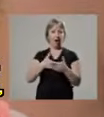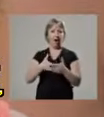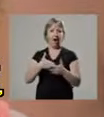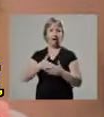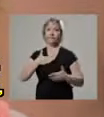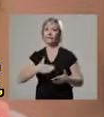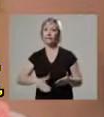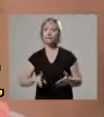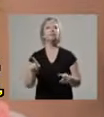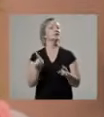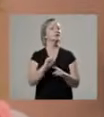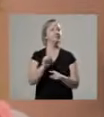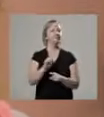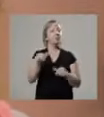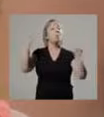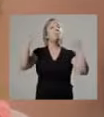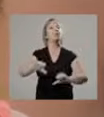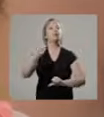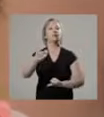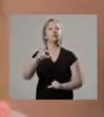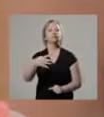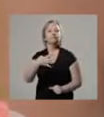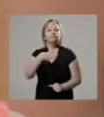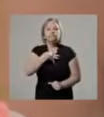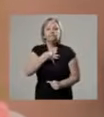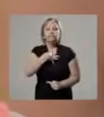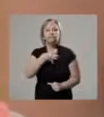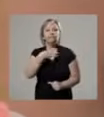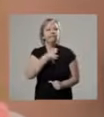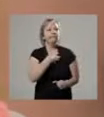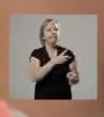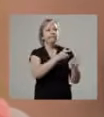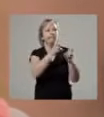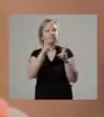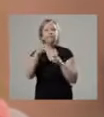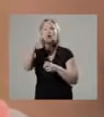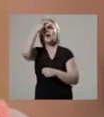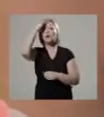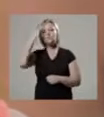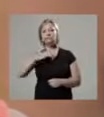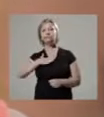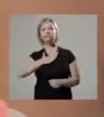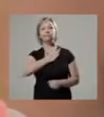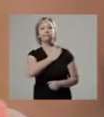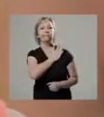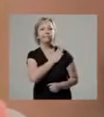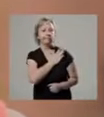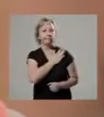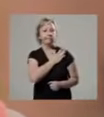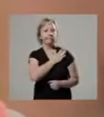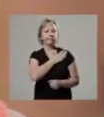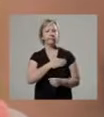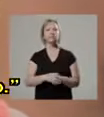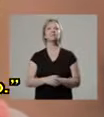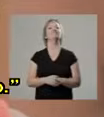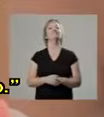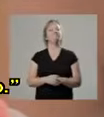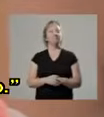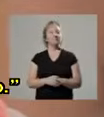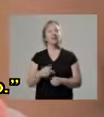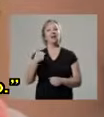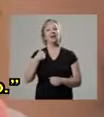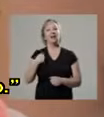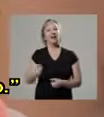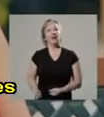barreiras físicas, as atitudinais são as piores, né? Então, a rejeição é grande, porque